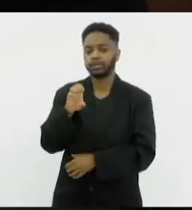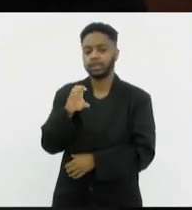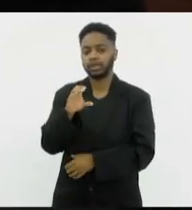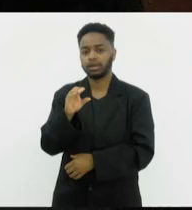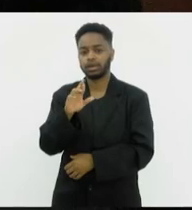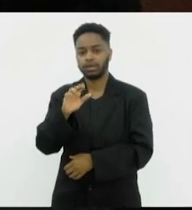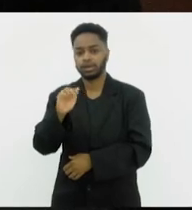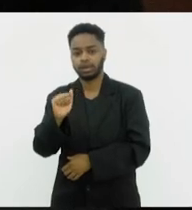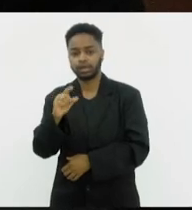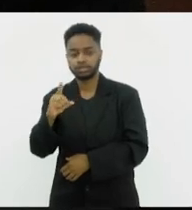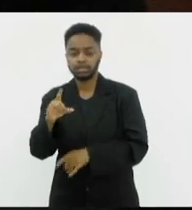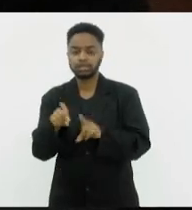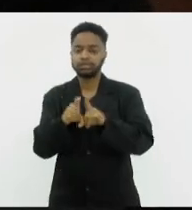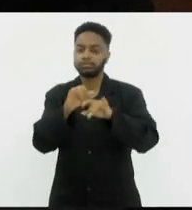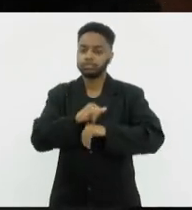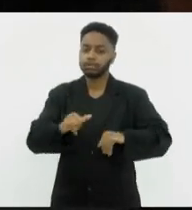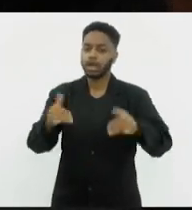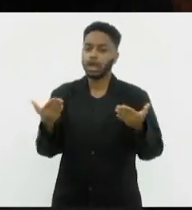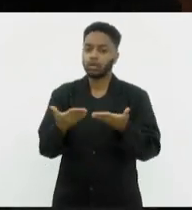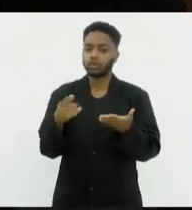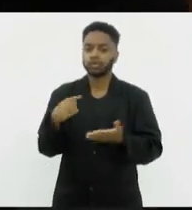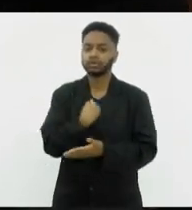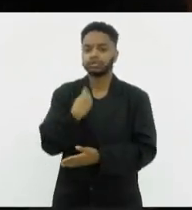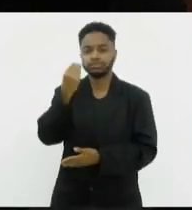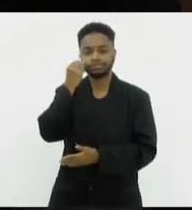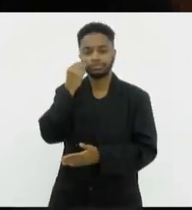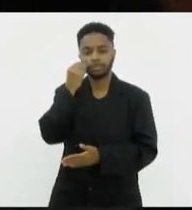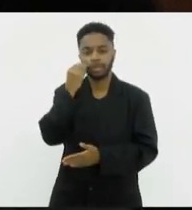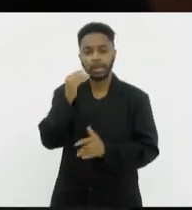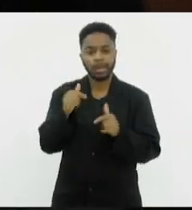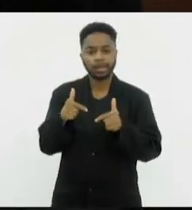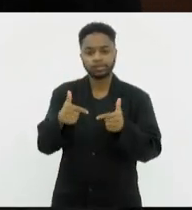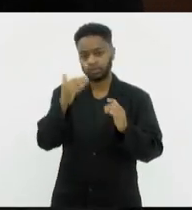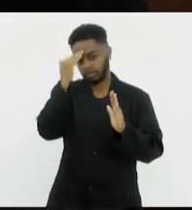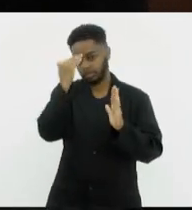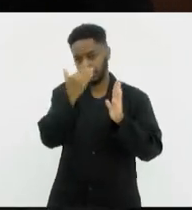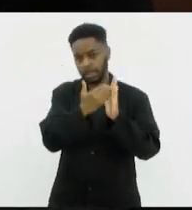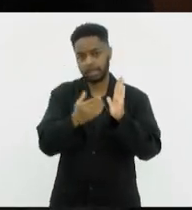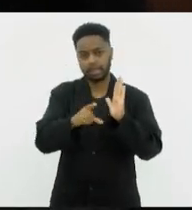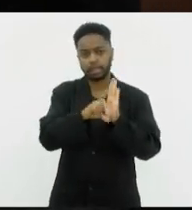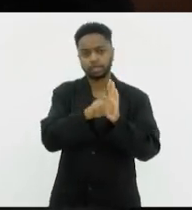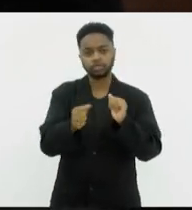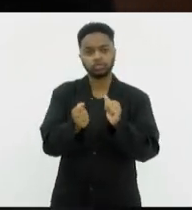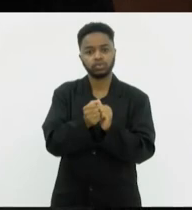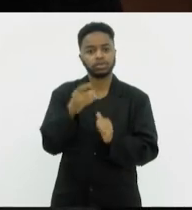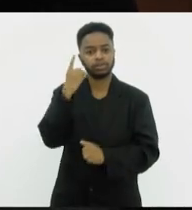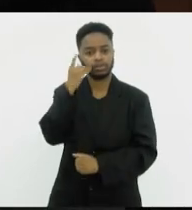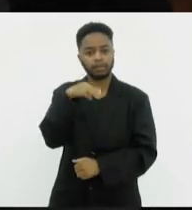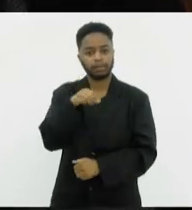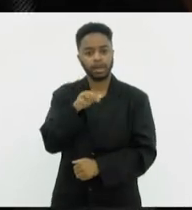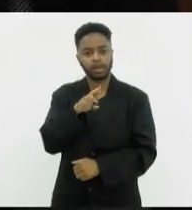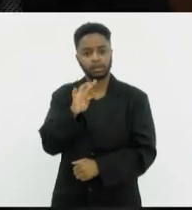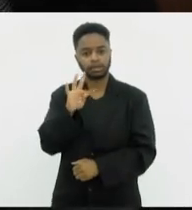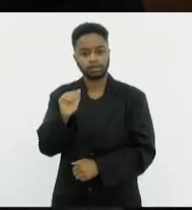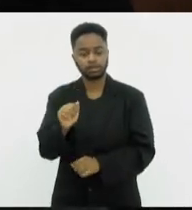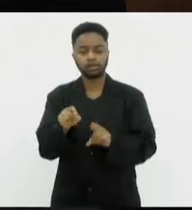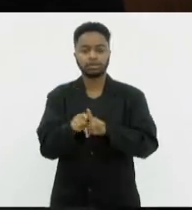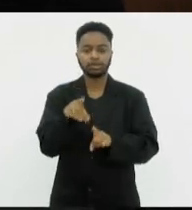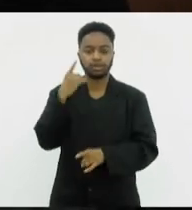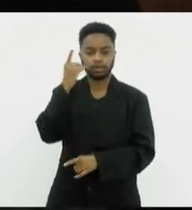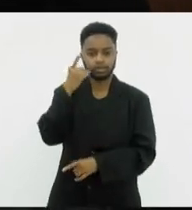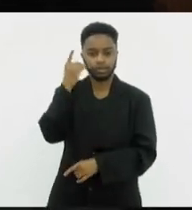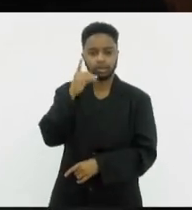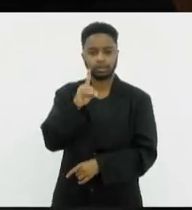está agora no cumpra-se daquela nossa outra lei, junto com a deputada Marta Rocha, com a deputada